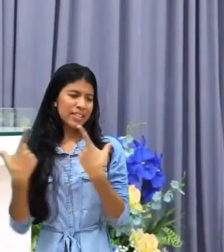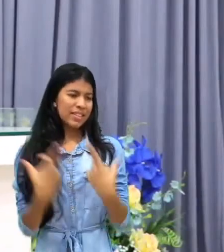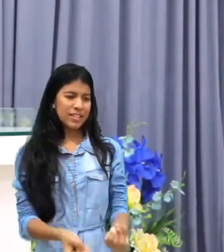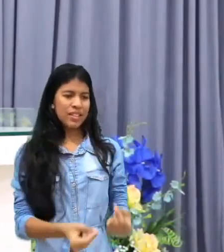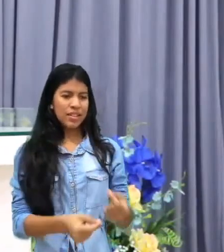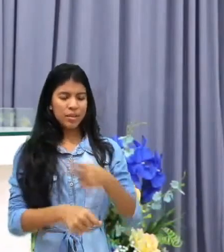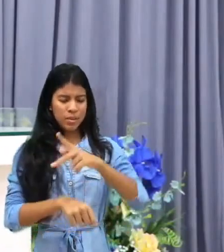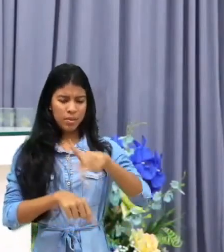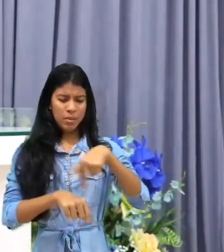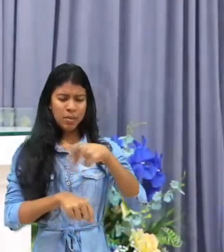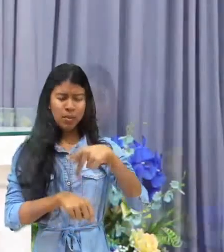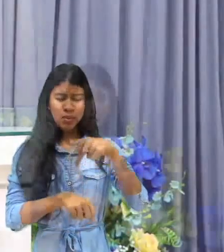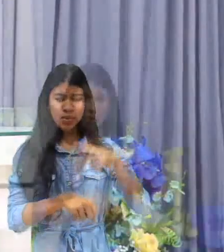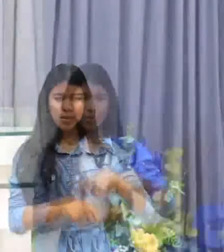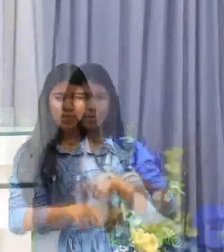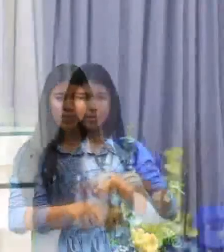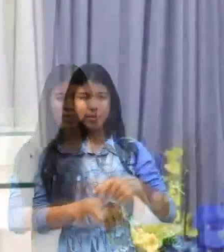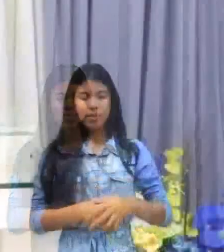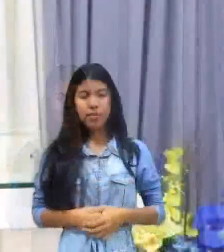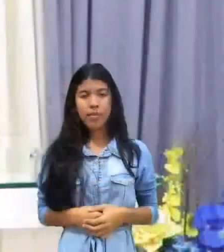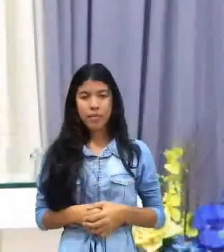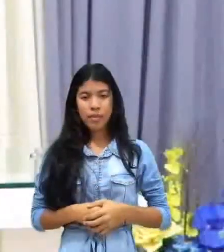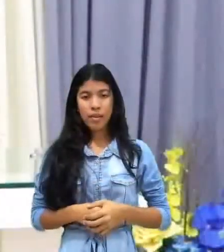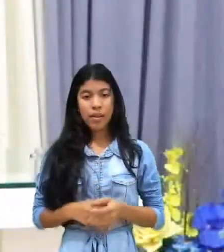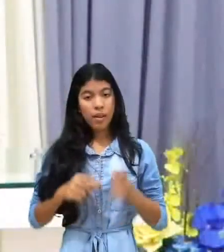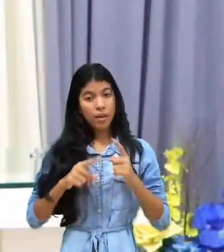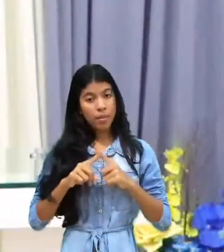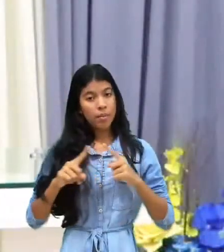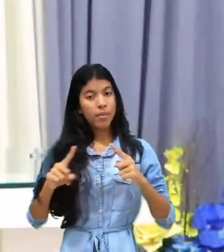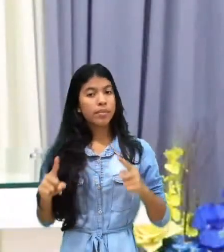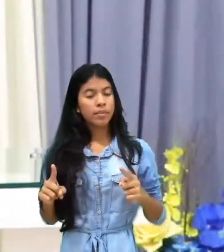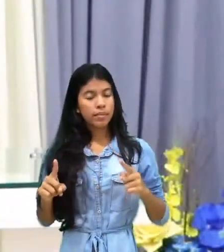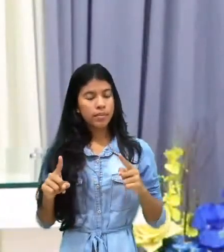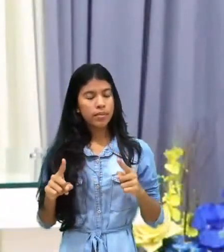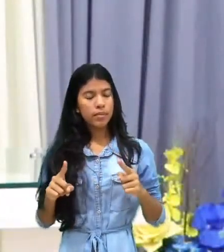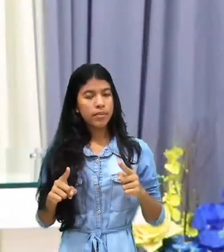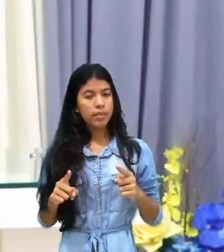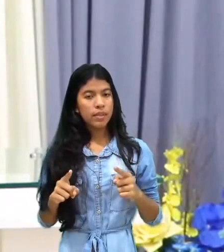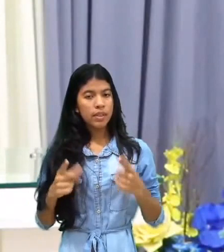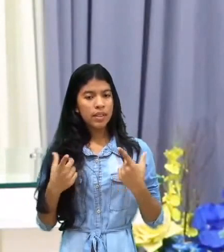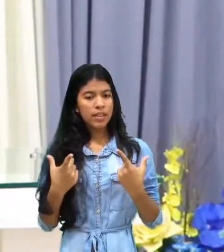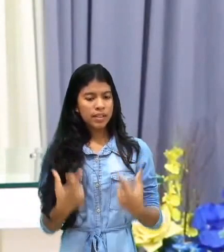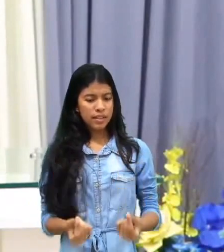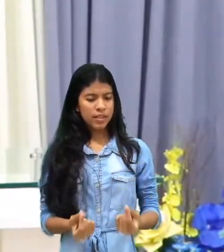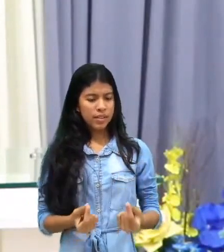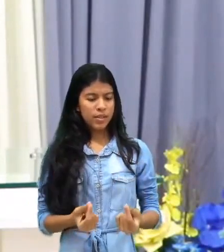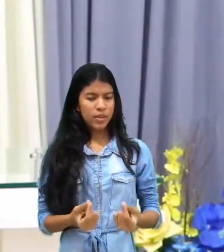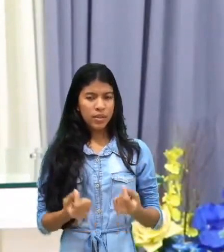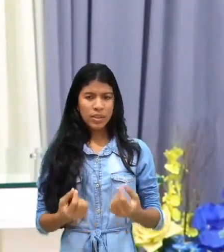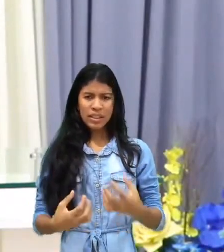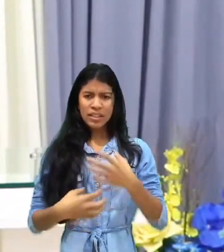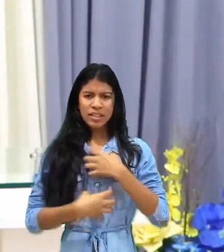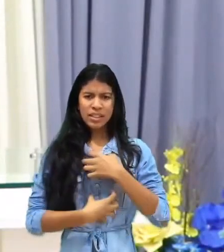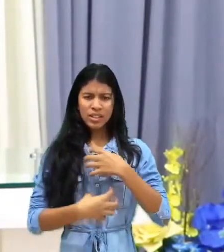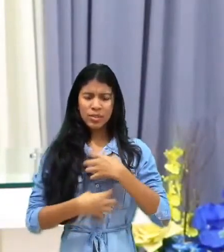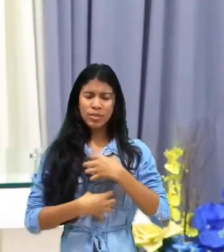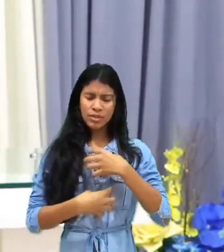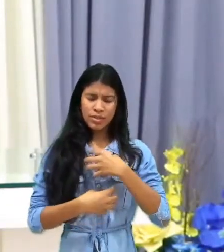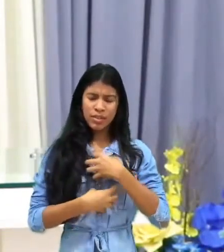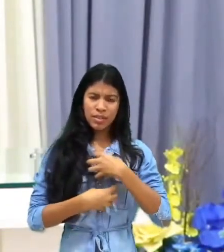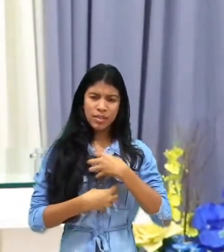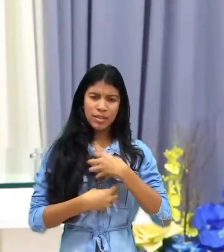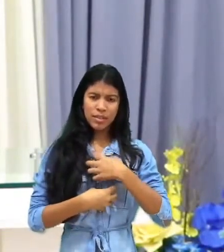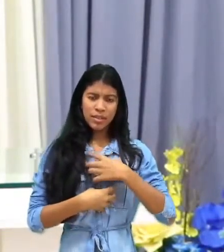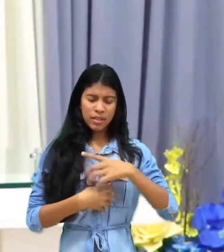queria lhe matar, mas ele era levado, tocado por um sentimento vindo do trono